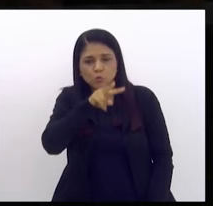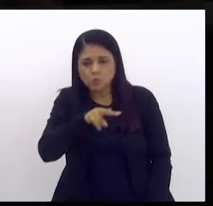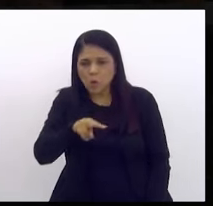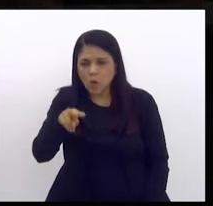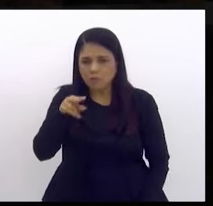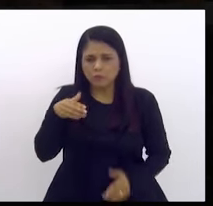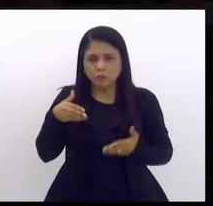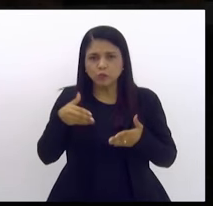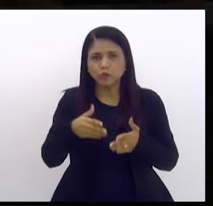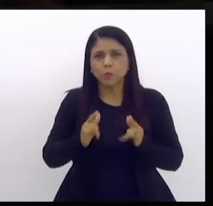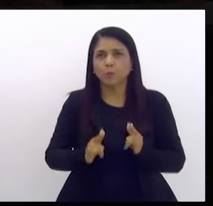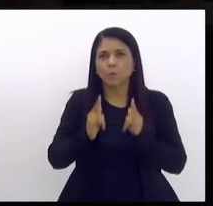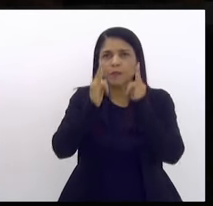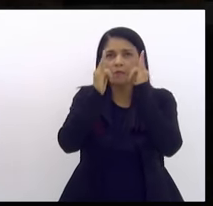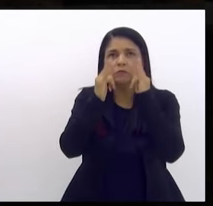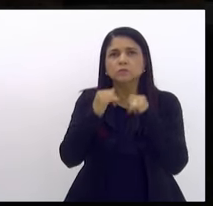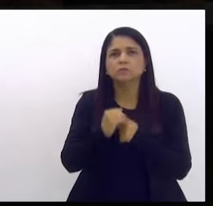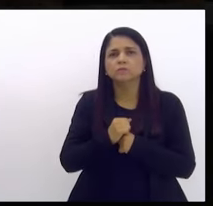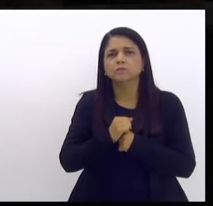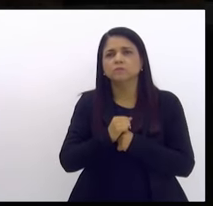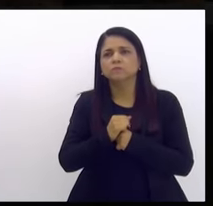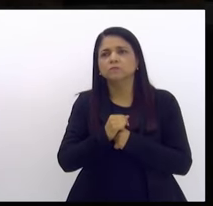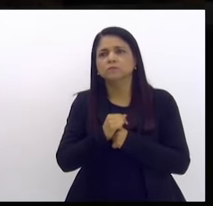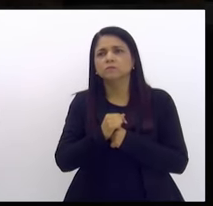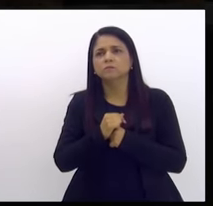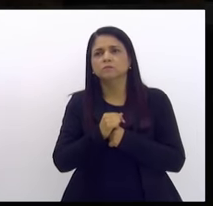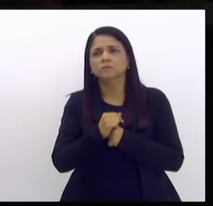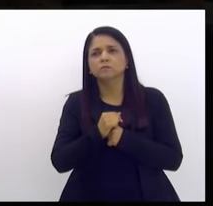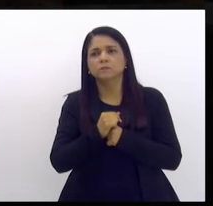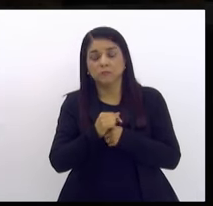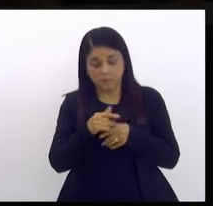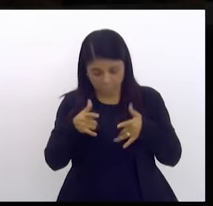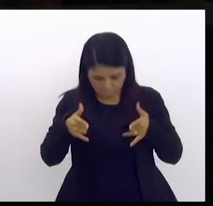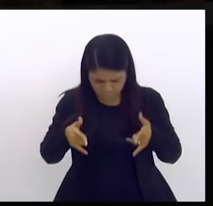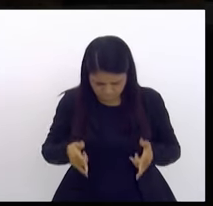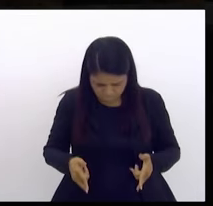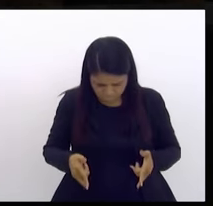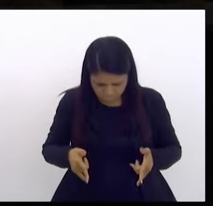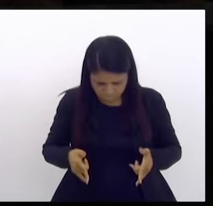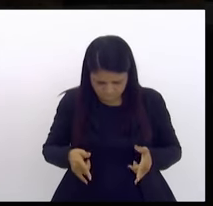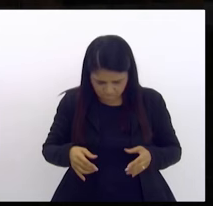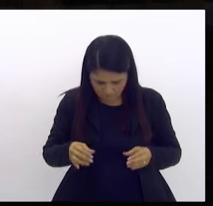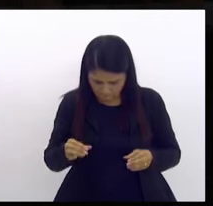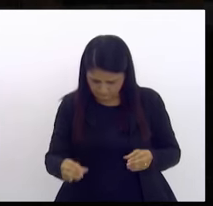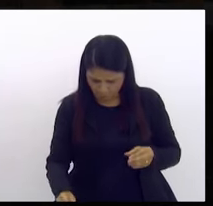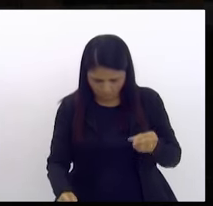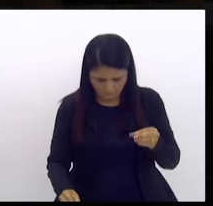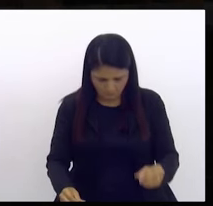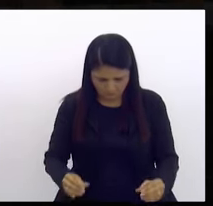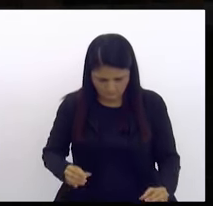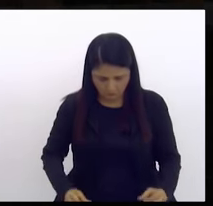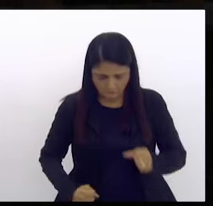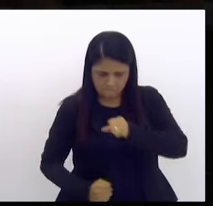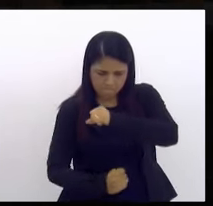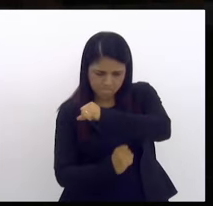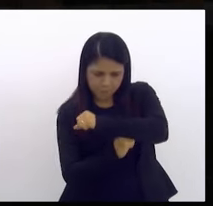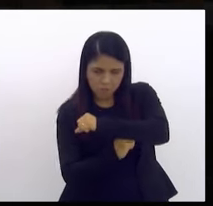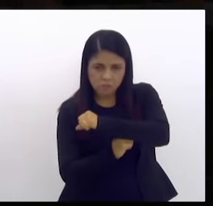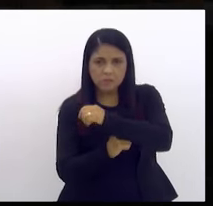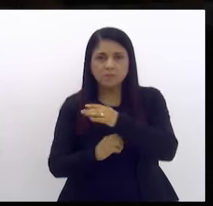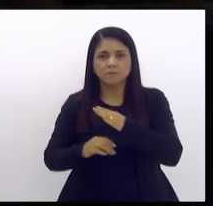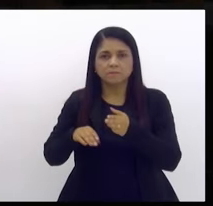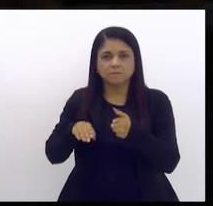no prédio. Vou começar pela fundação. Imagine que tem a garagem